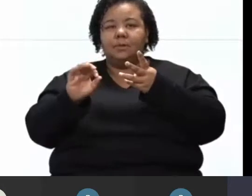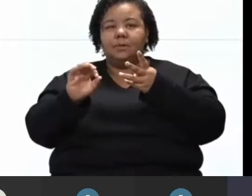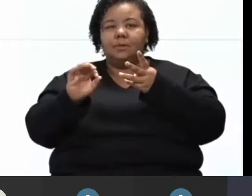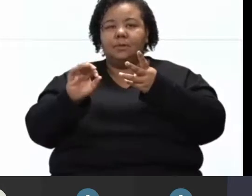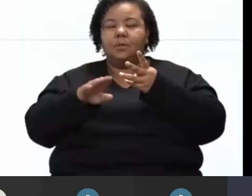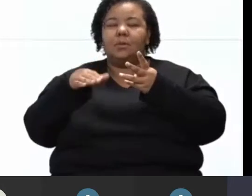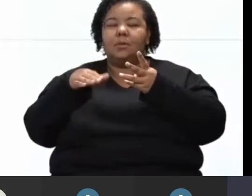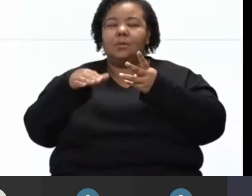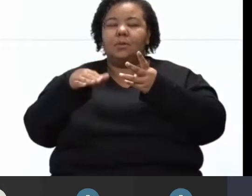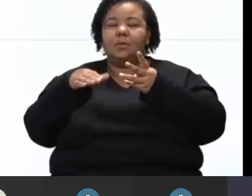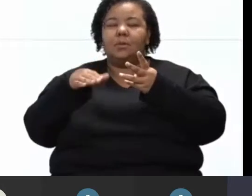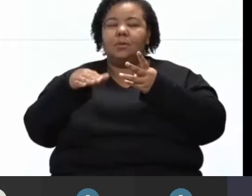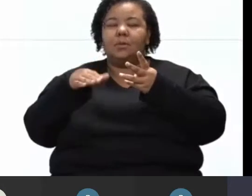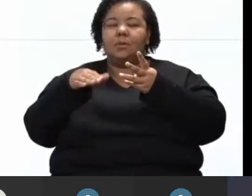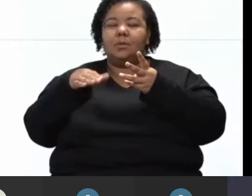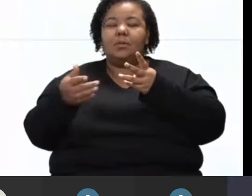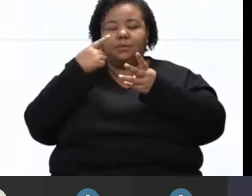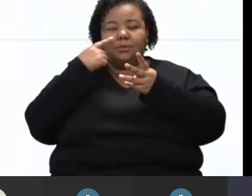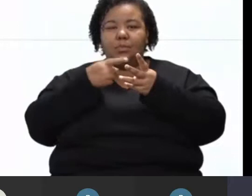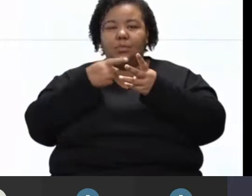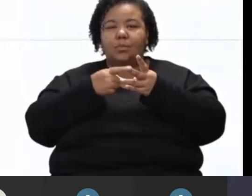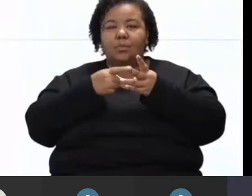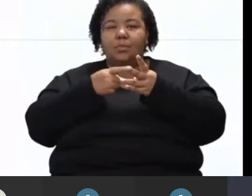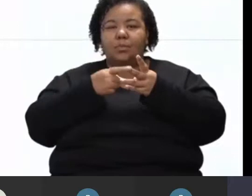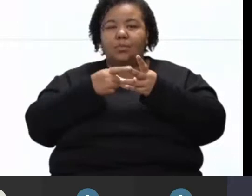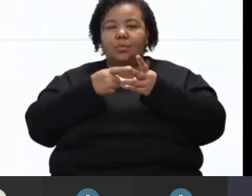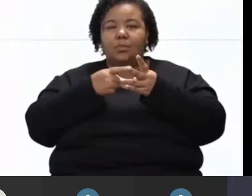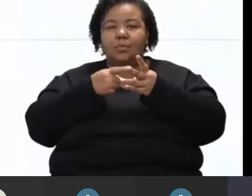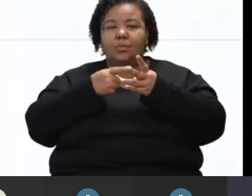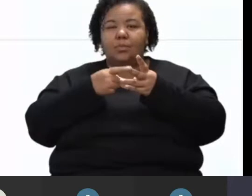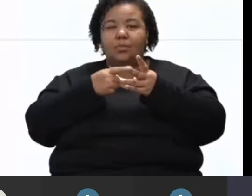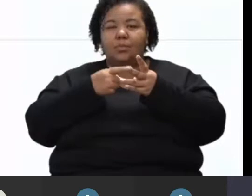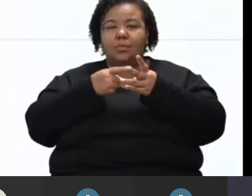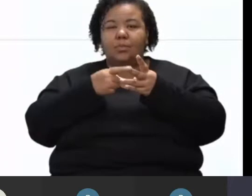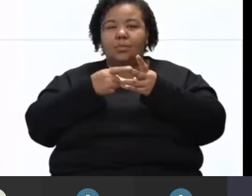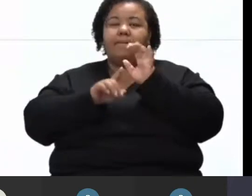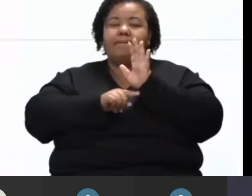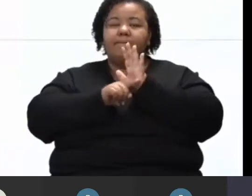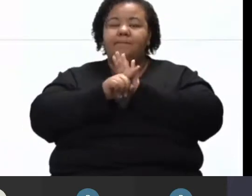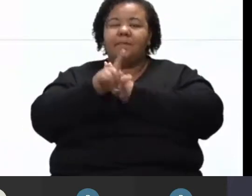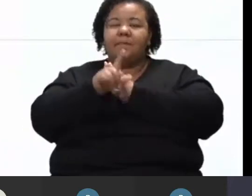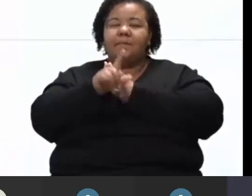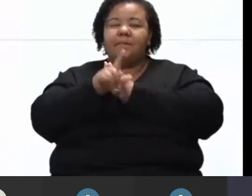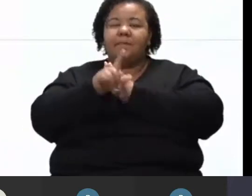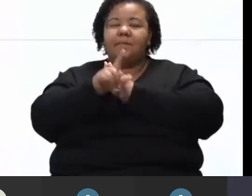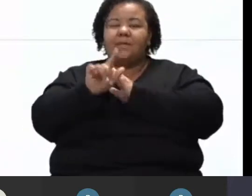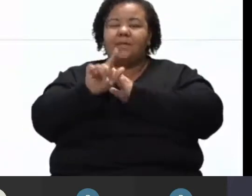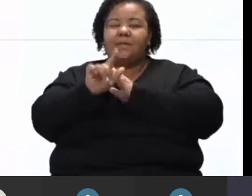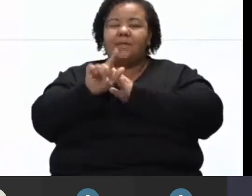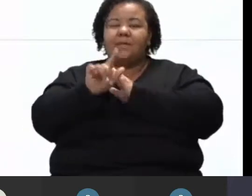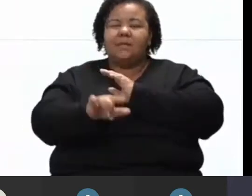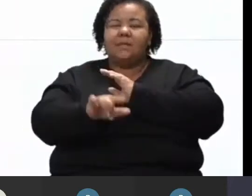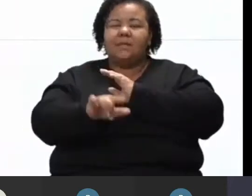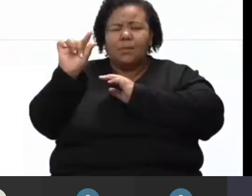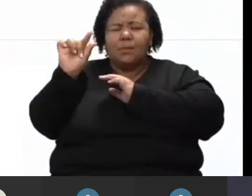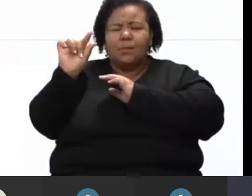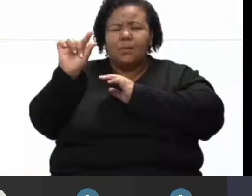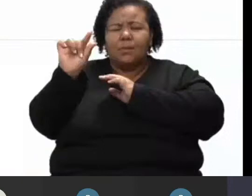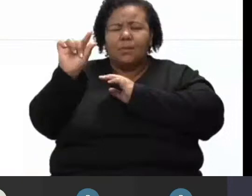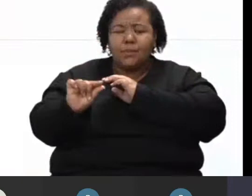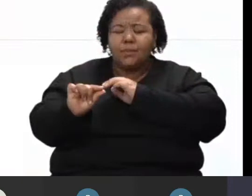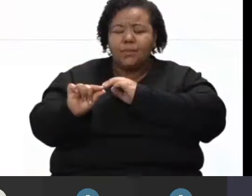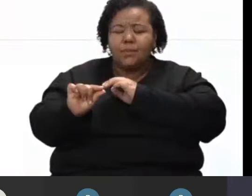lembre-se que quando você visualizou a célula bacteriana é um ser tão pequeno, tão microscópico, que você não